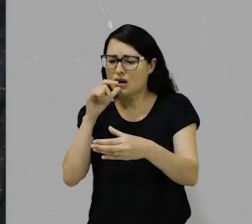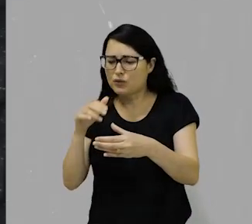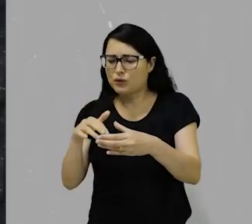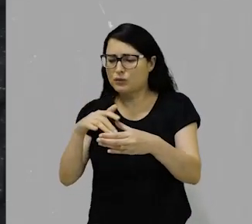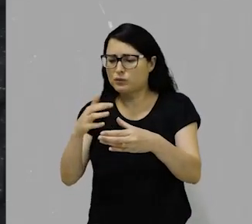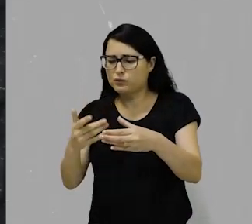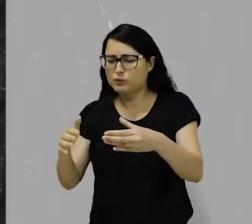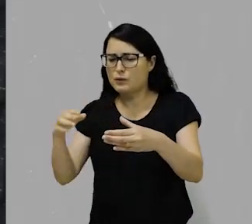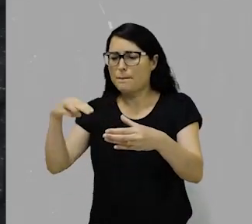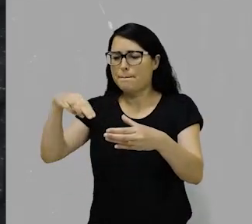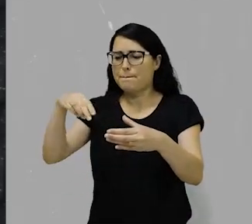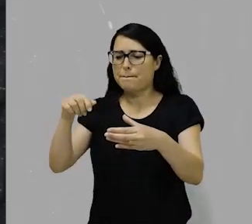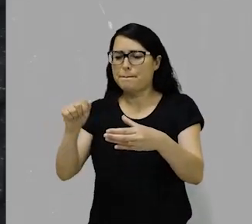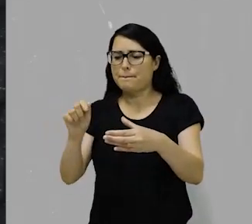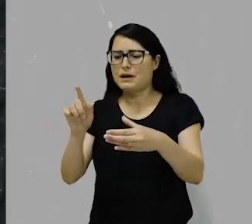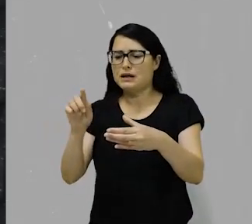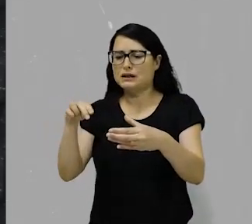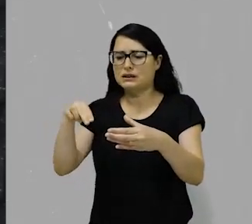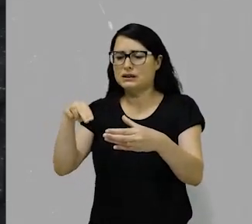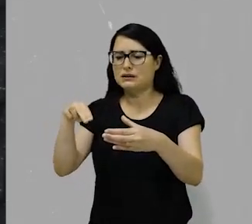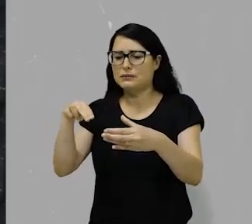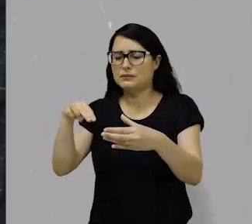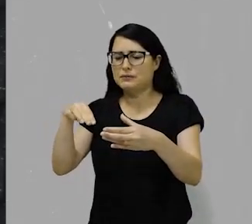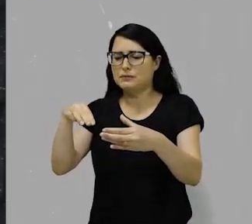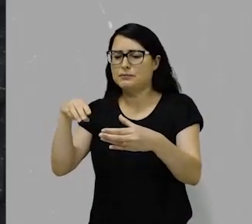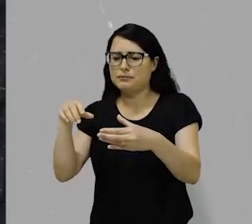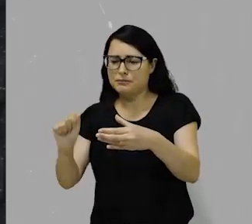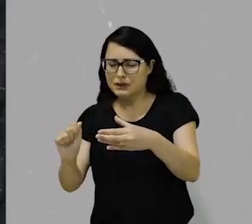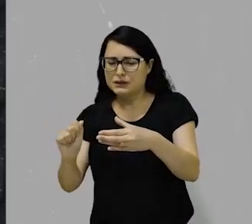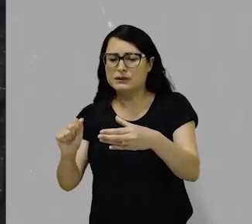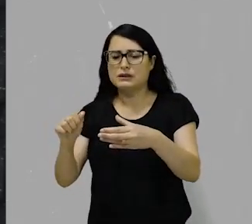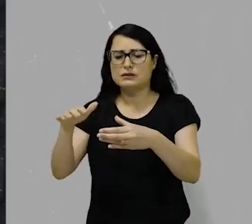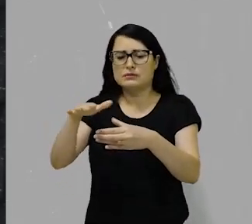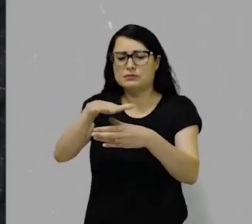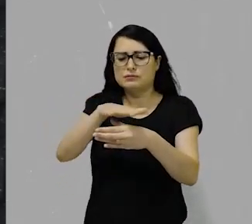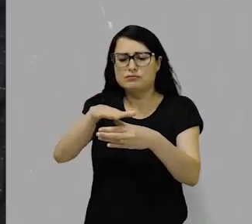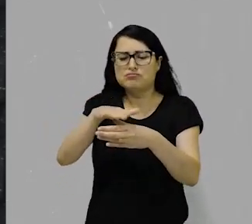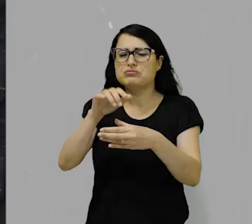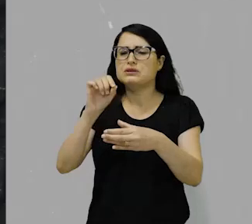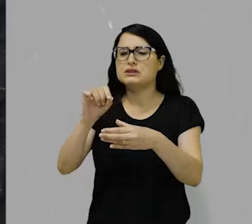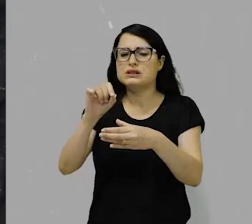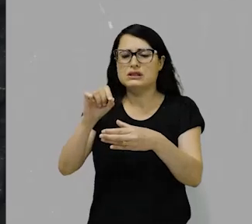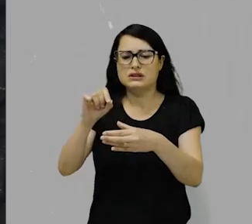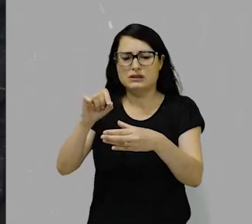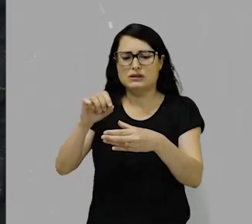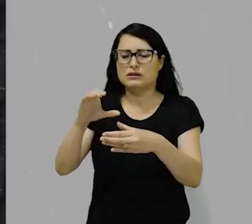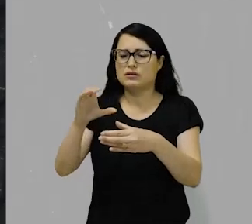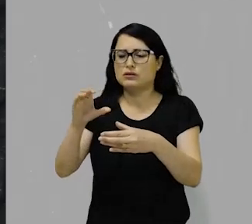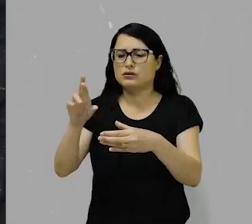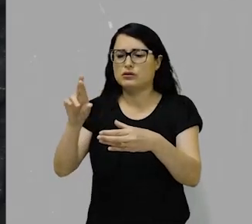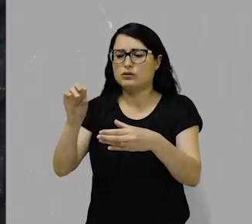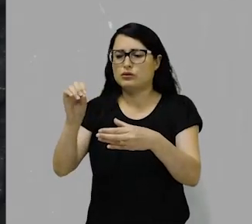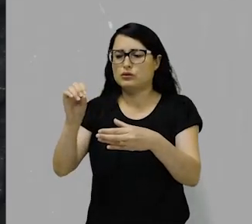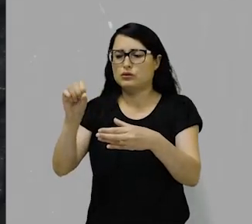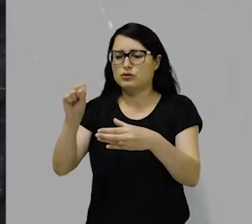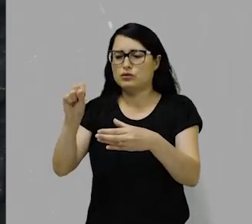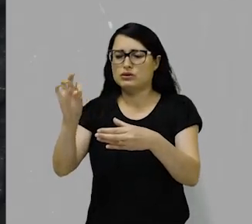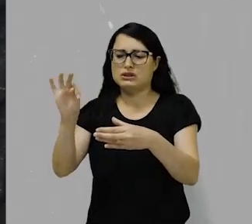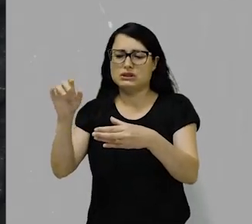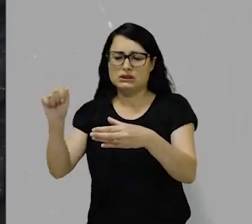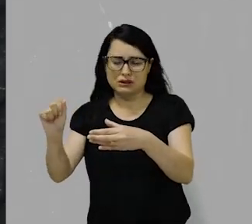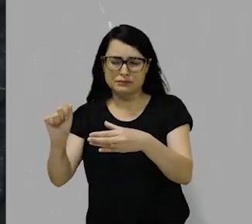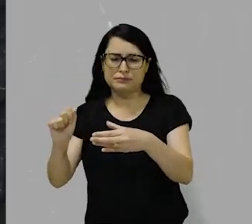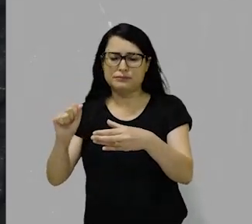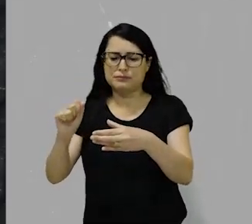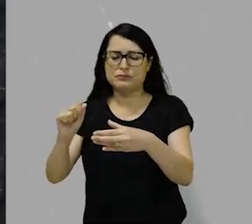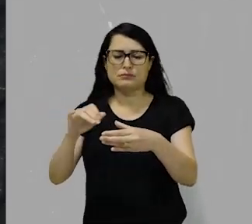ali do manto. E o que é a tampa da panela? É a crosta, né, que está ali se movimentando. Questão importante, galera. Se eu